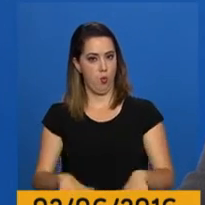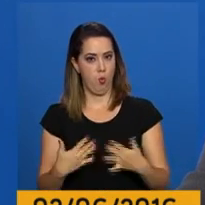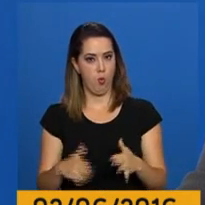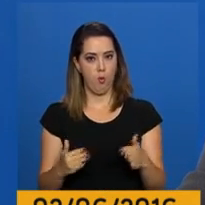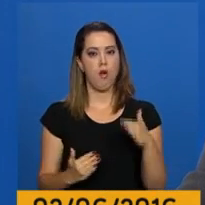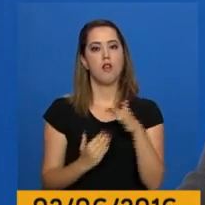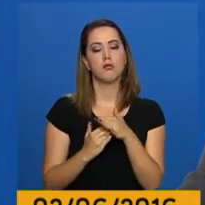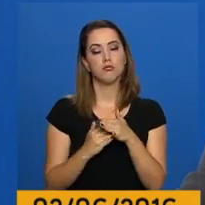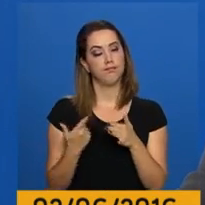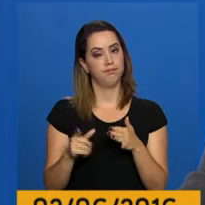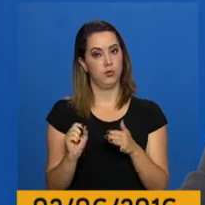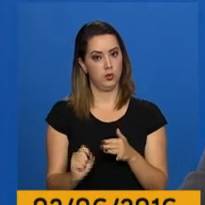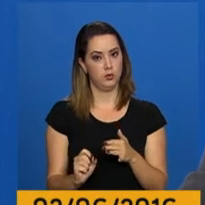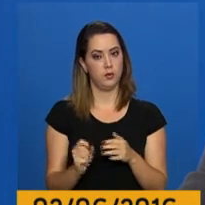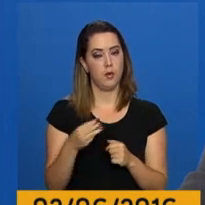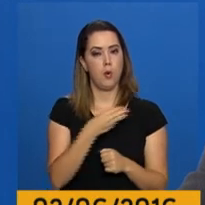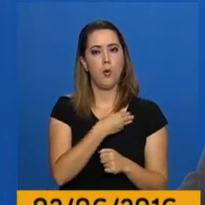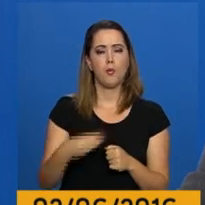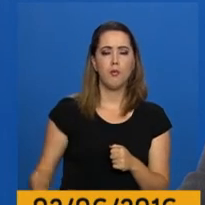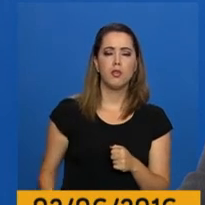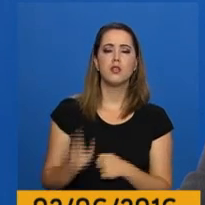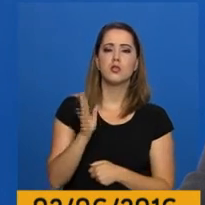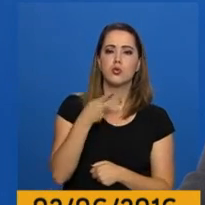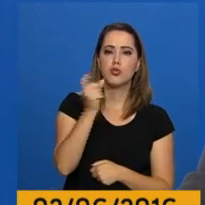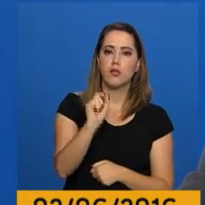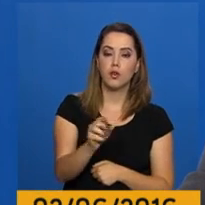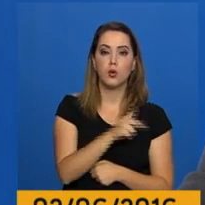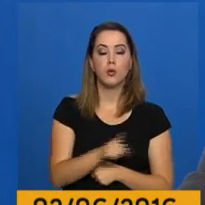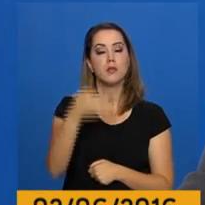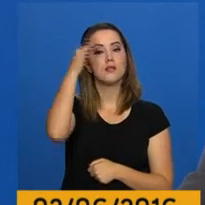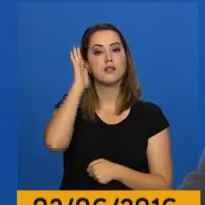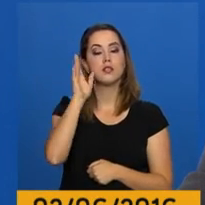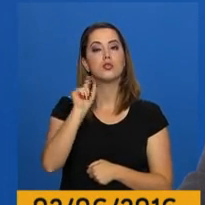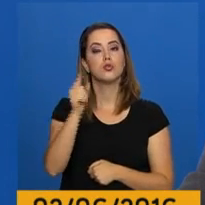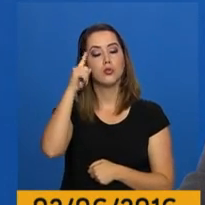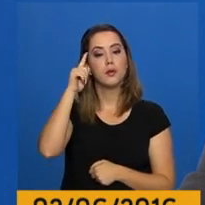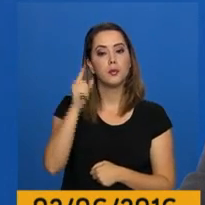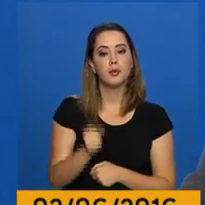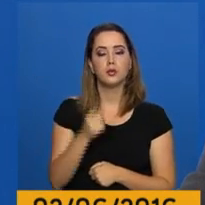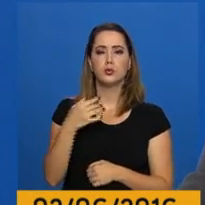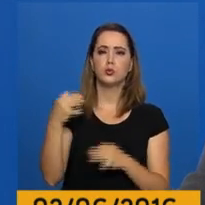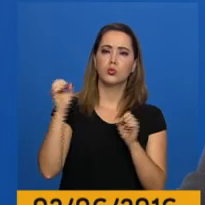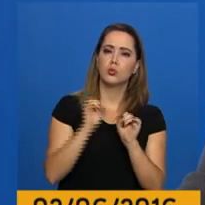Torquato, o presidente Temer nos dá orientações e nós cumprimos a orientação que ele deu. Então, nós